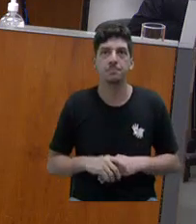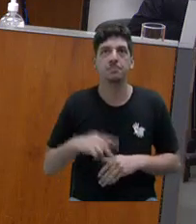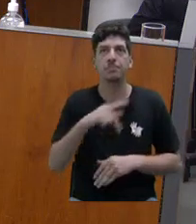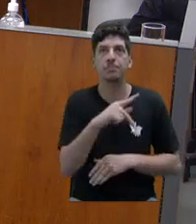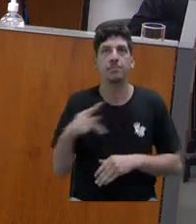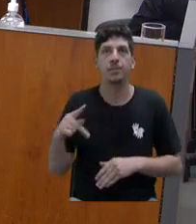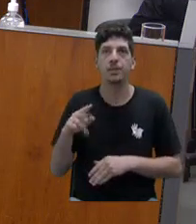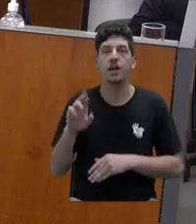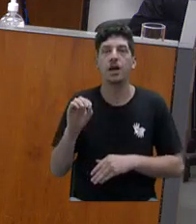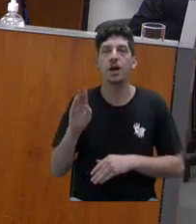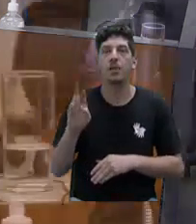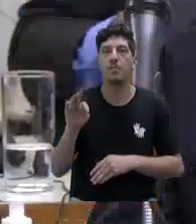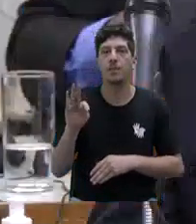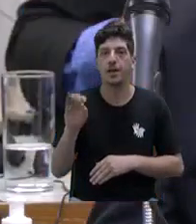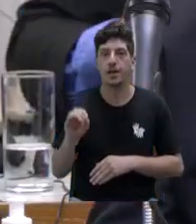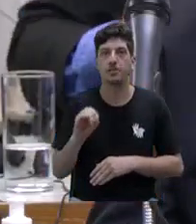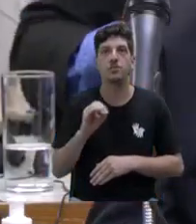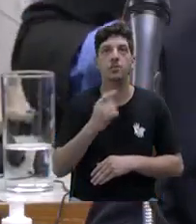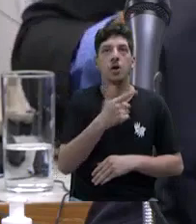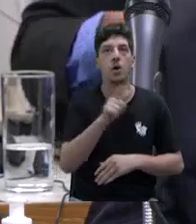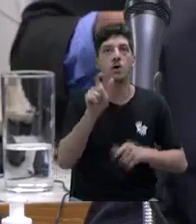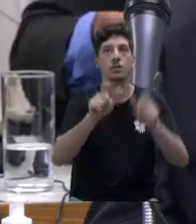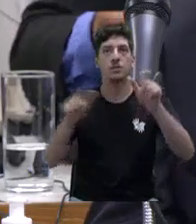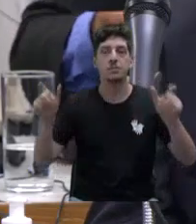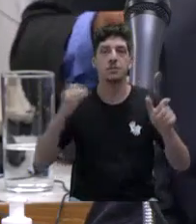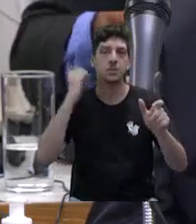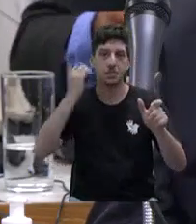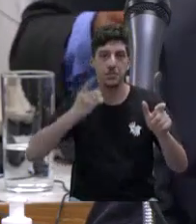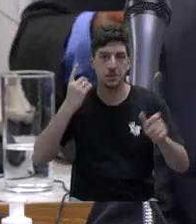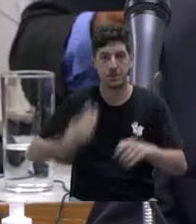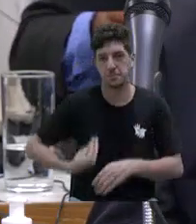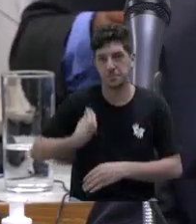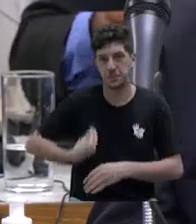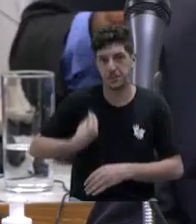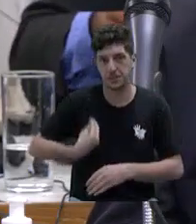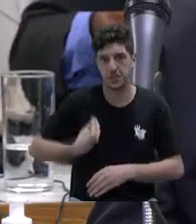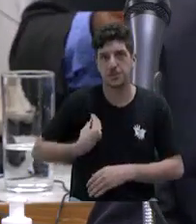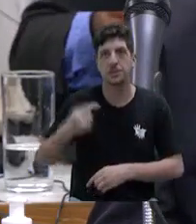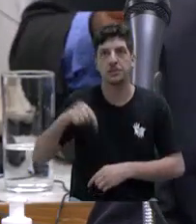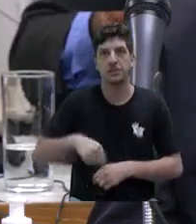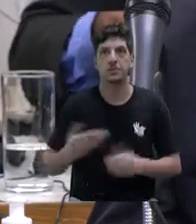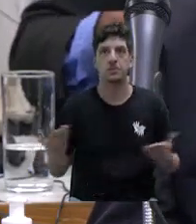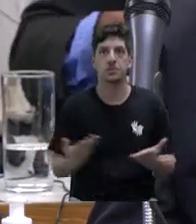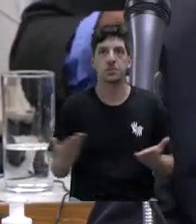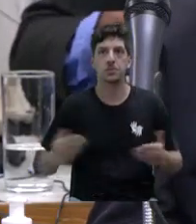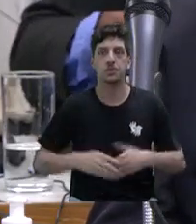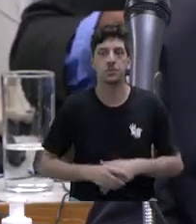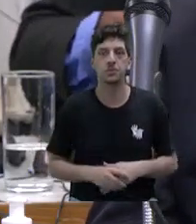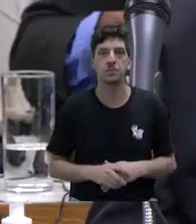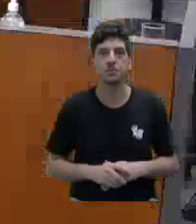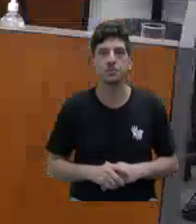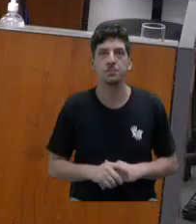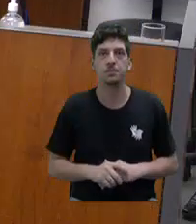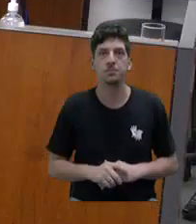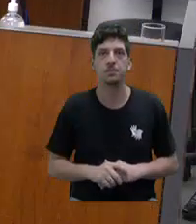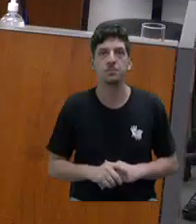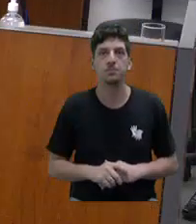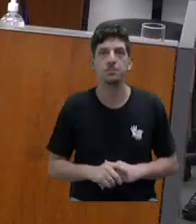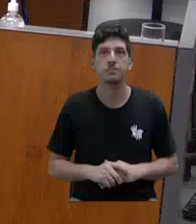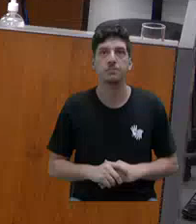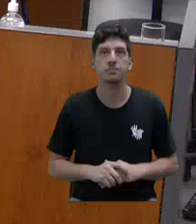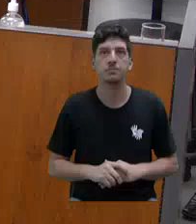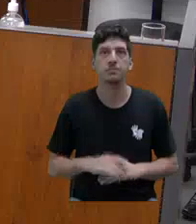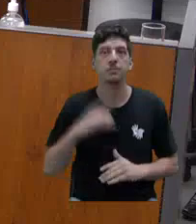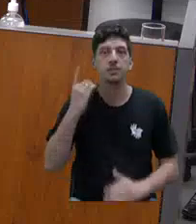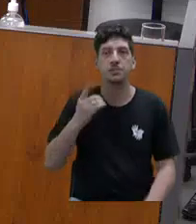Roberto, demais senhoras e senhores deputados que se encontram aqui nesse recinto, nobre deputado